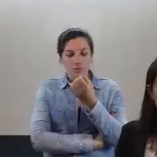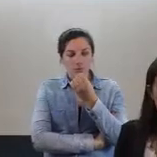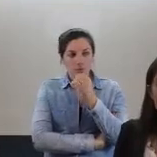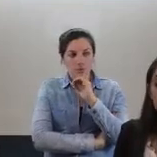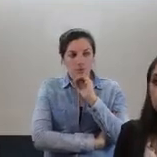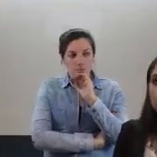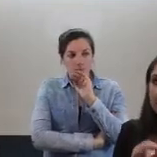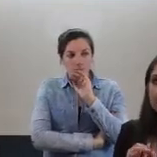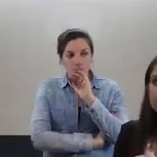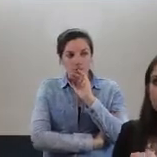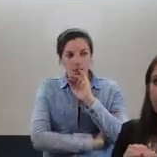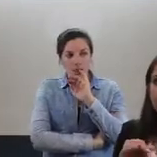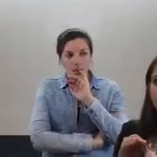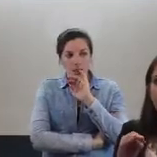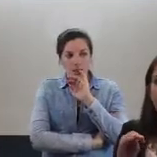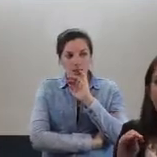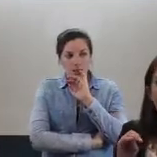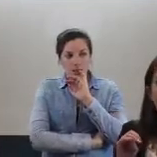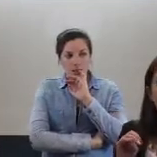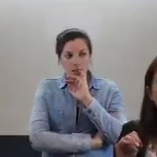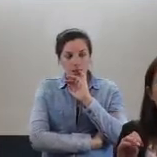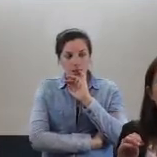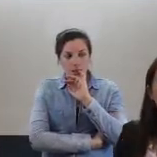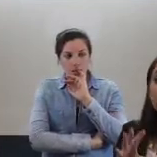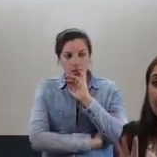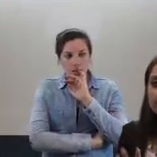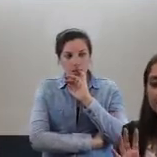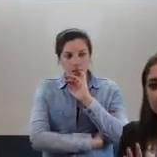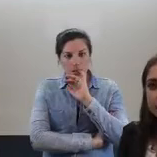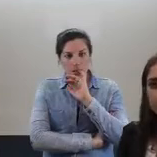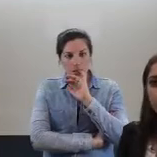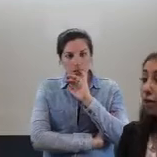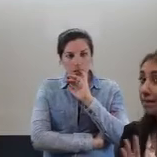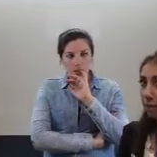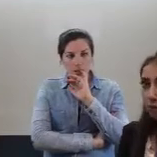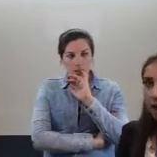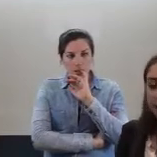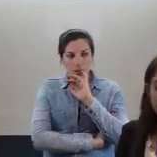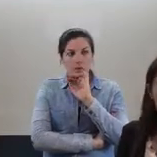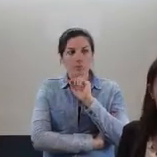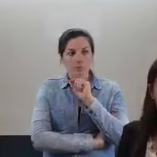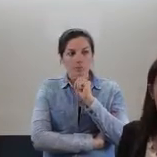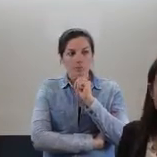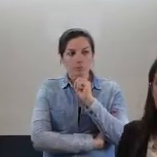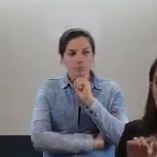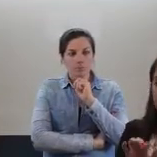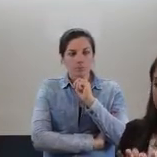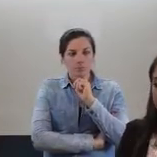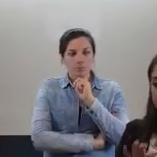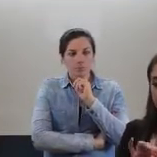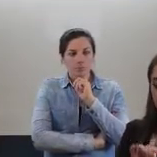dados, tudo que é relacionado a mulheres e feminismo, por exemplo. Então, eu vou botar